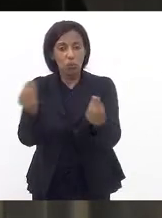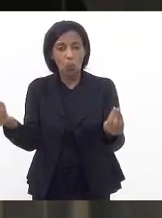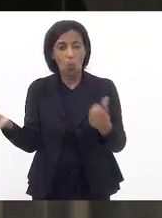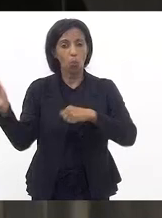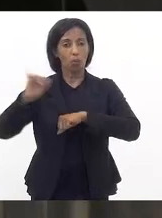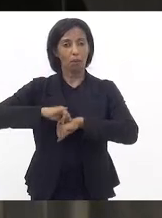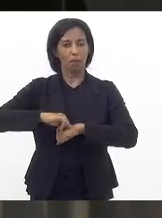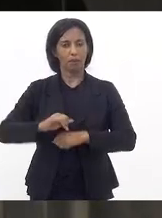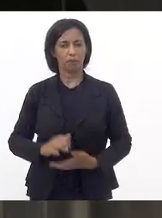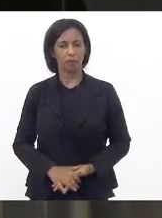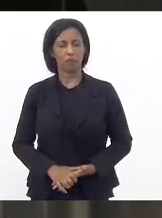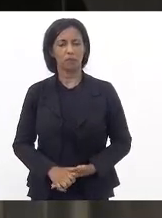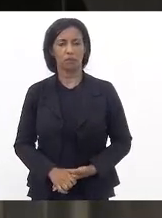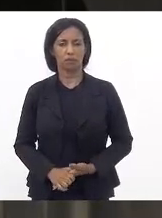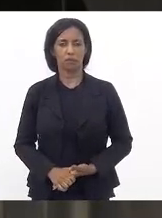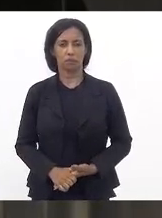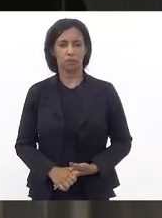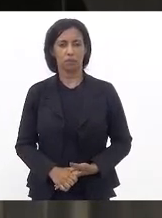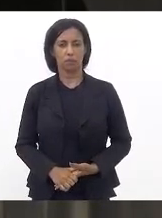de Fluminense